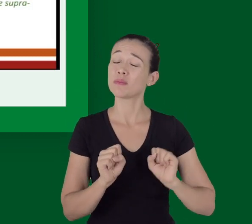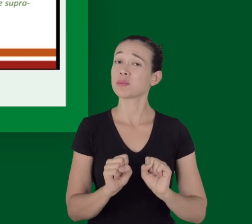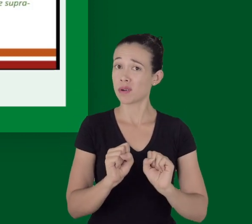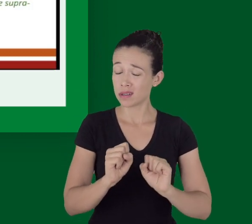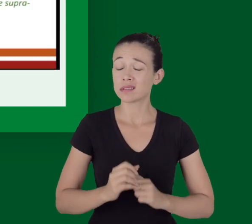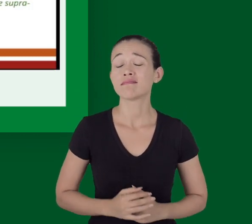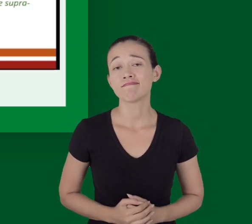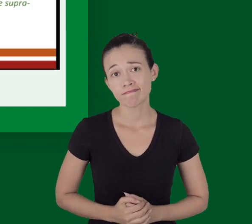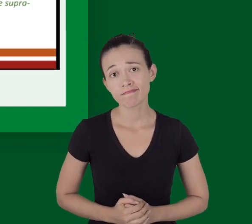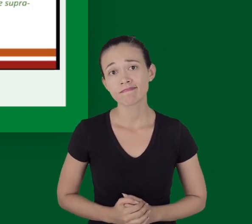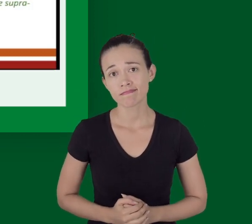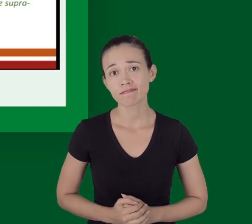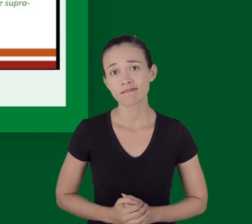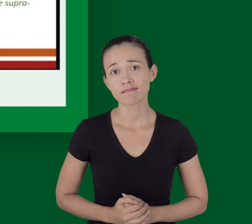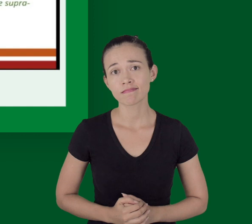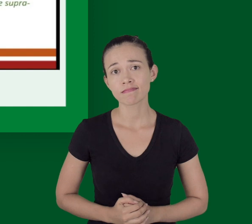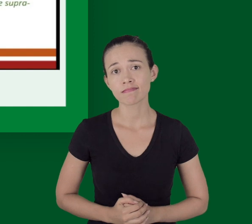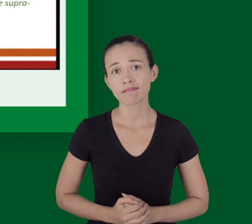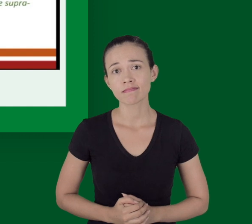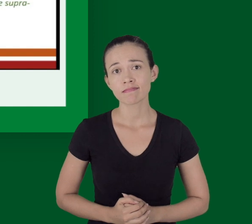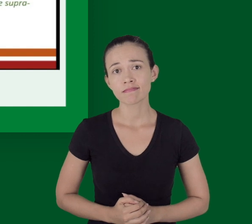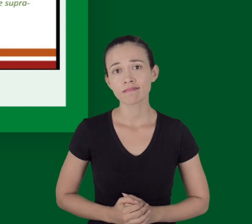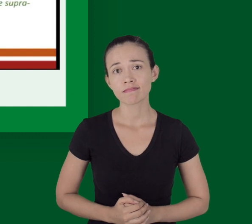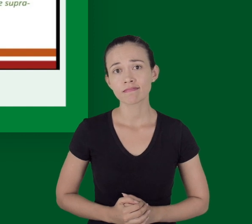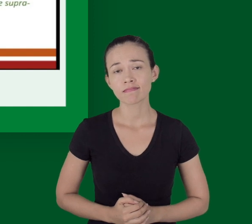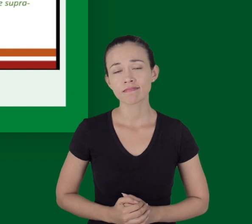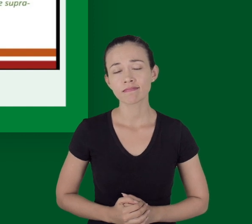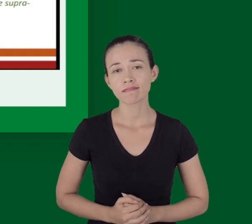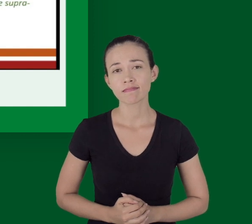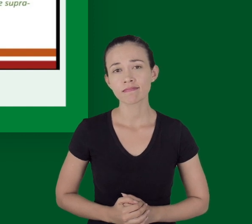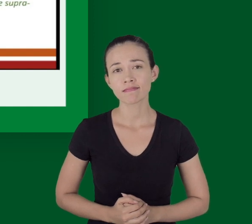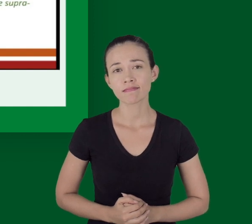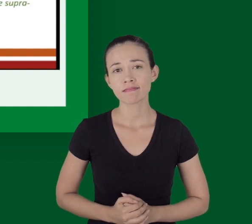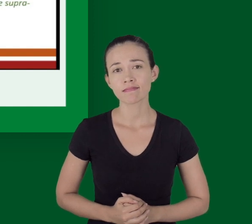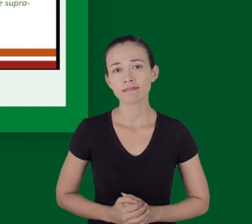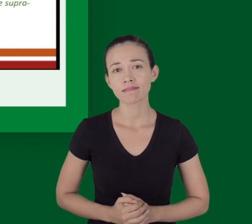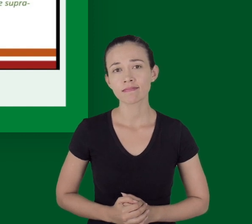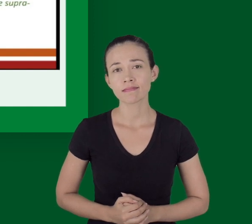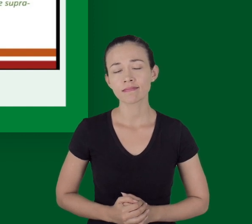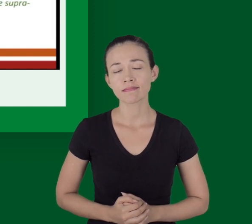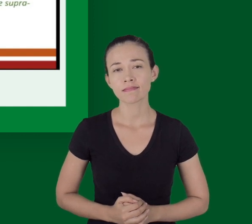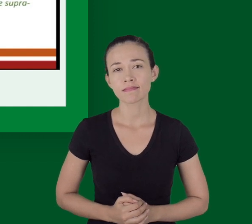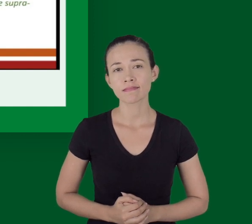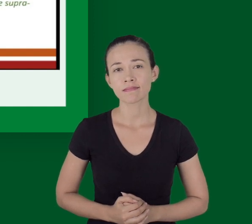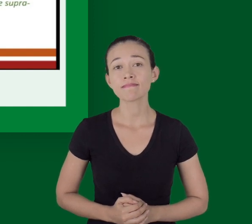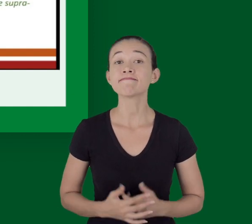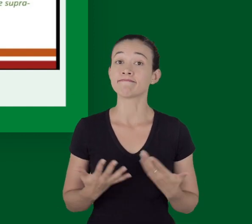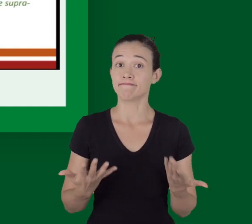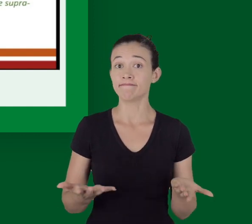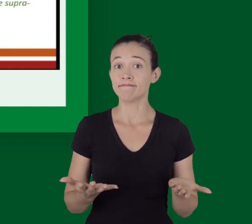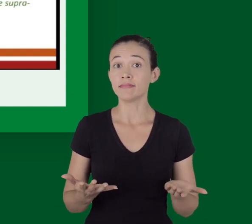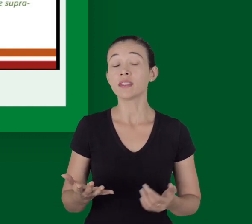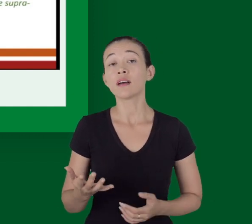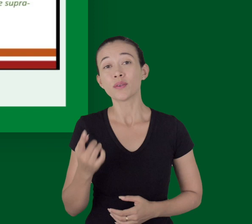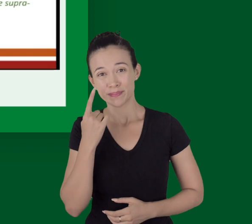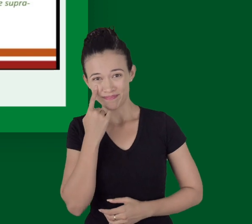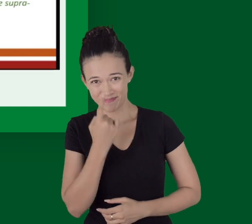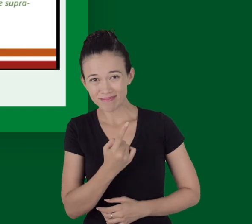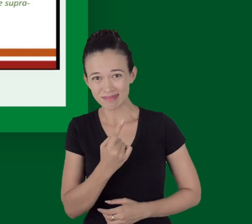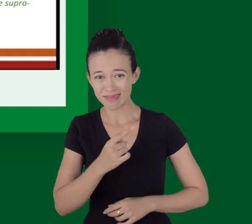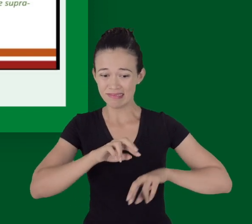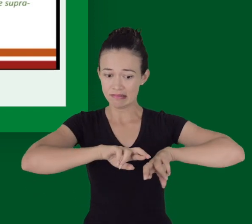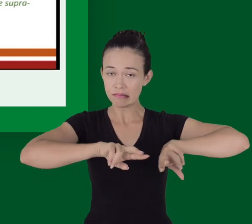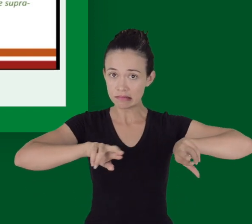dessa calota craniana, que essas projeções ósseas elas se tornam verdadeiras lâminas nessas estruturas intracerebrais.